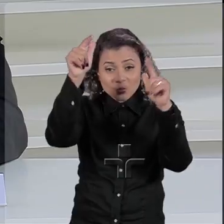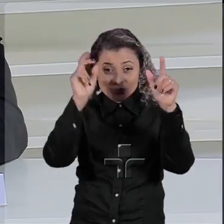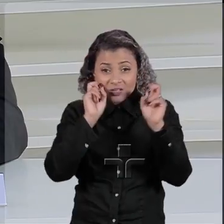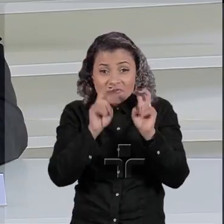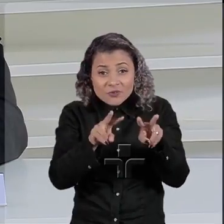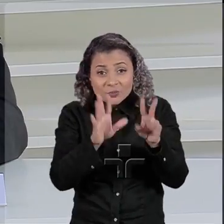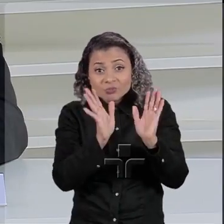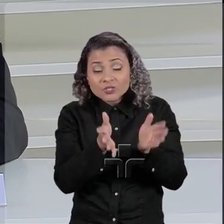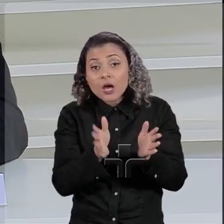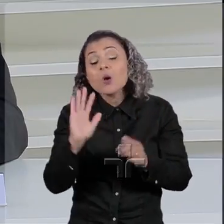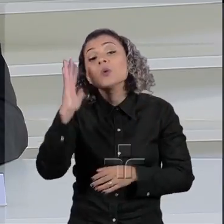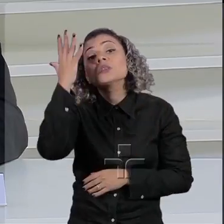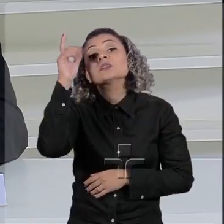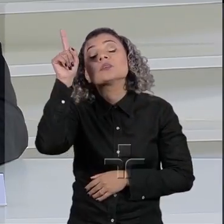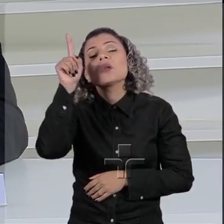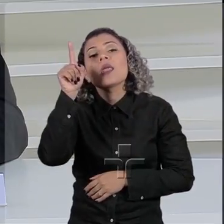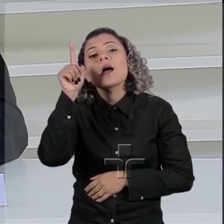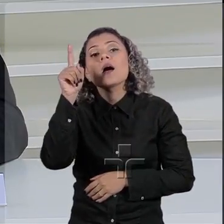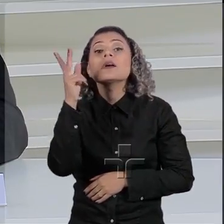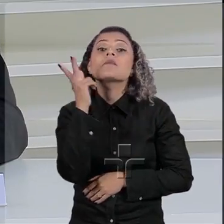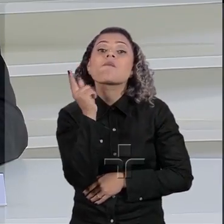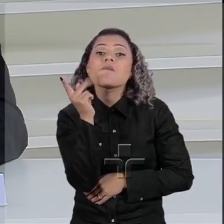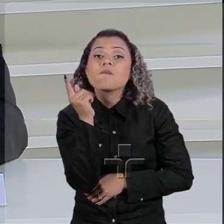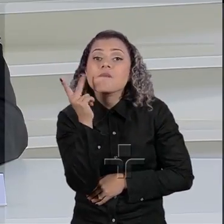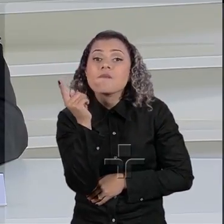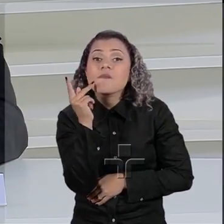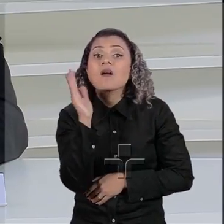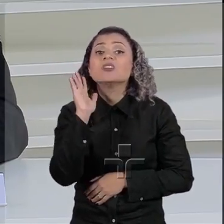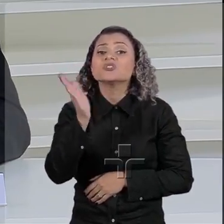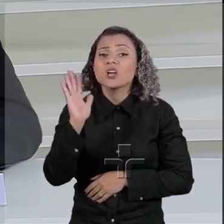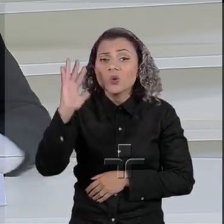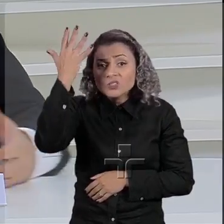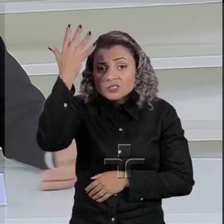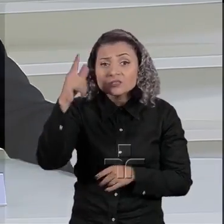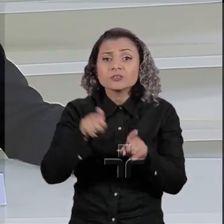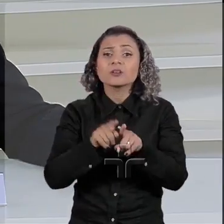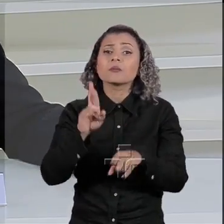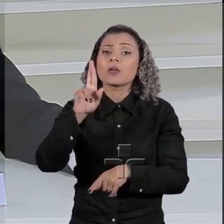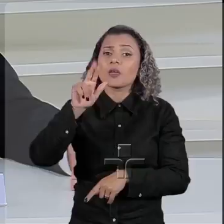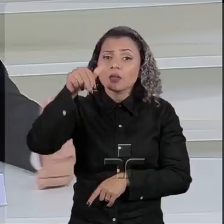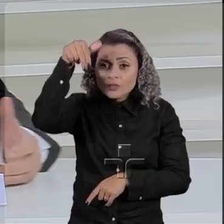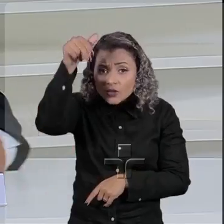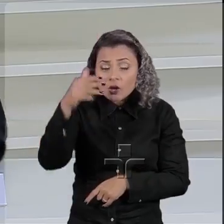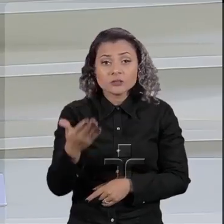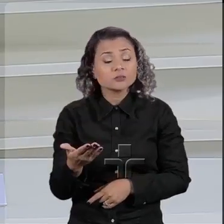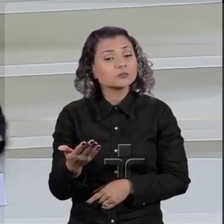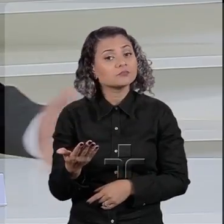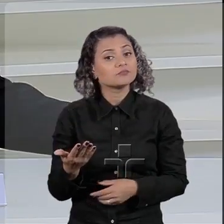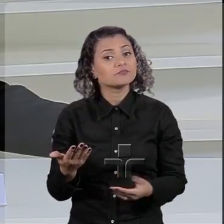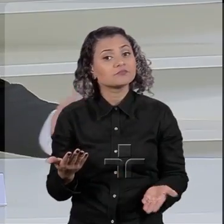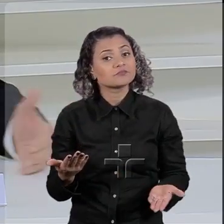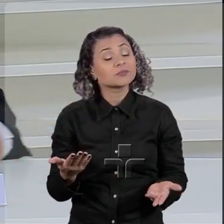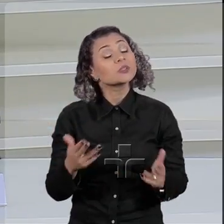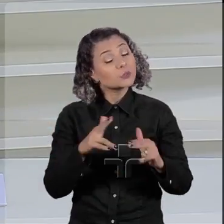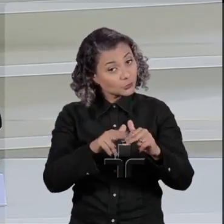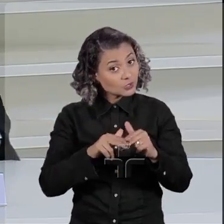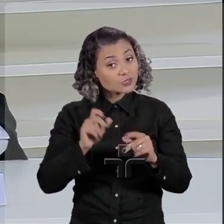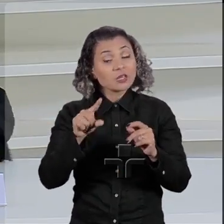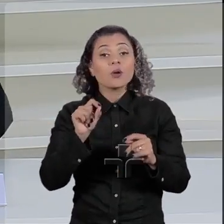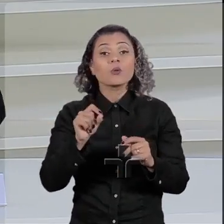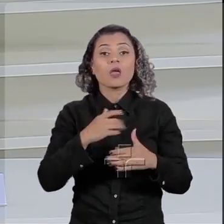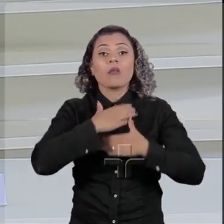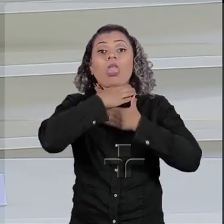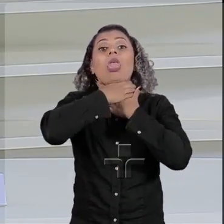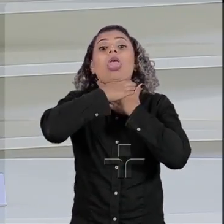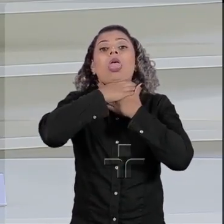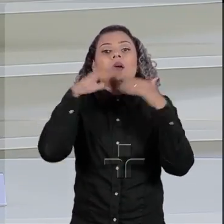estão vendo o que está acontecendo no Ceará, o que já aconteceu no Rio Grande do Norte, enfim, é o colapso dos serviços públicos, em parte é porque eles estão sufocados.